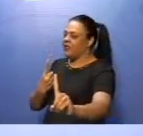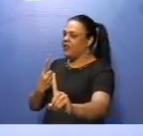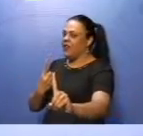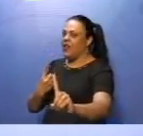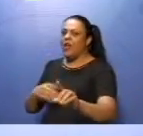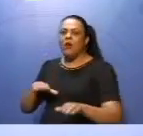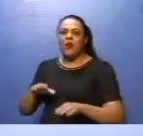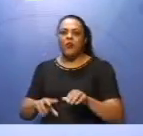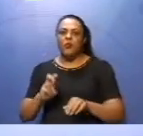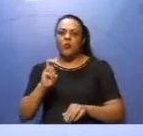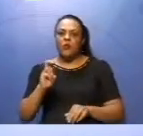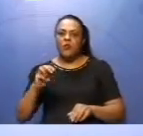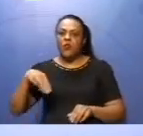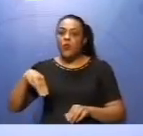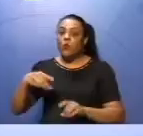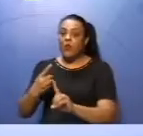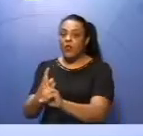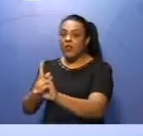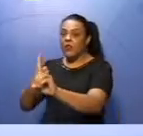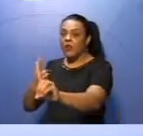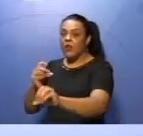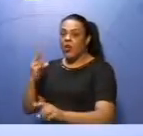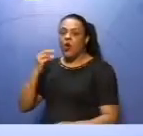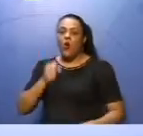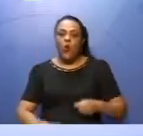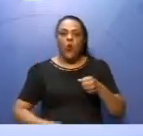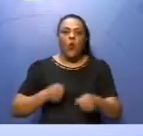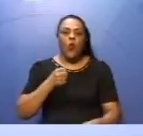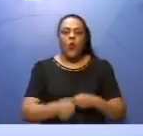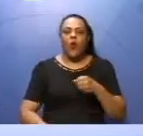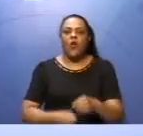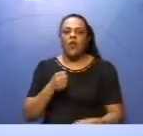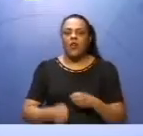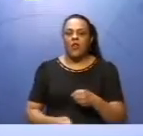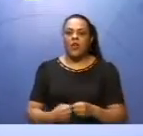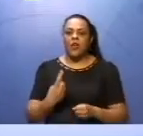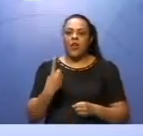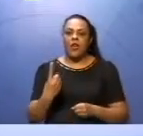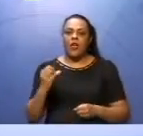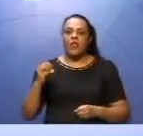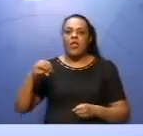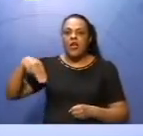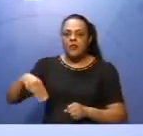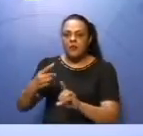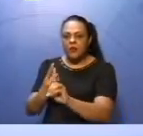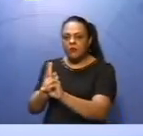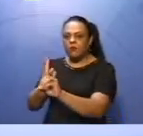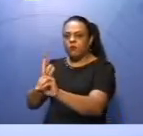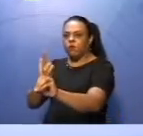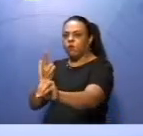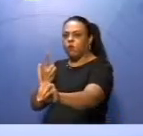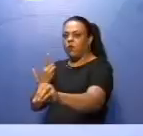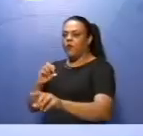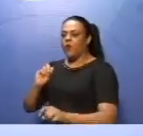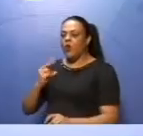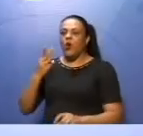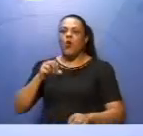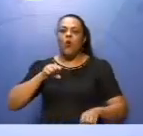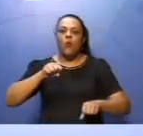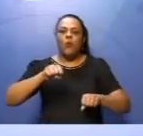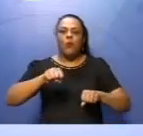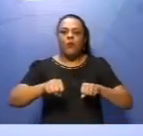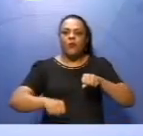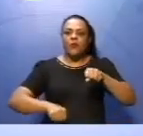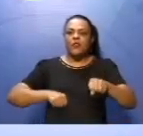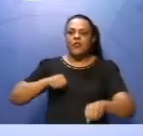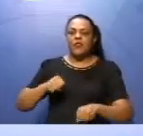5 metros. No caso da corrida, seria 10 metros de distância. E andando de bicicleta, seria 20 metros